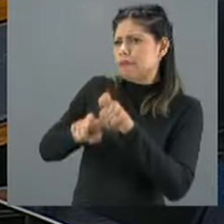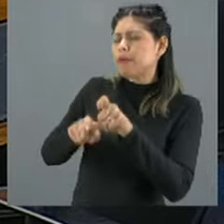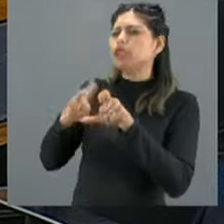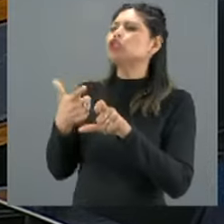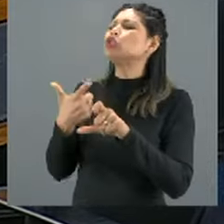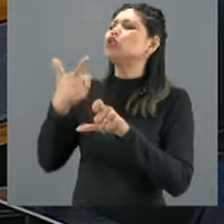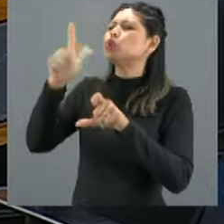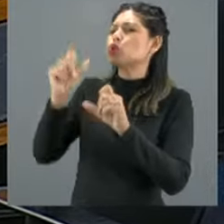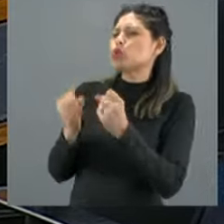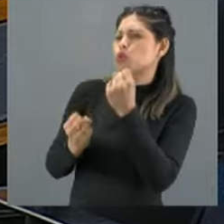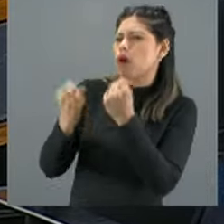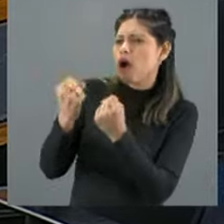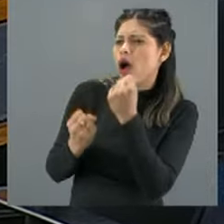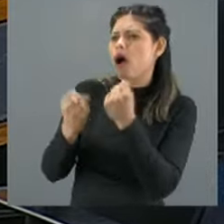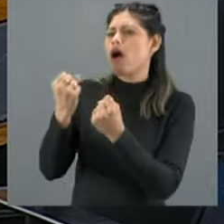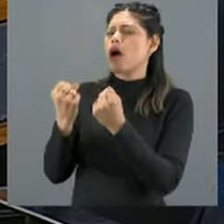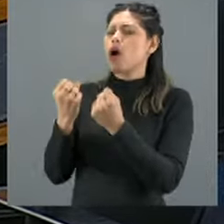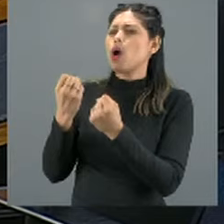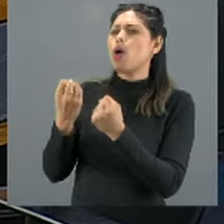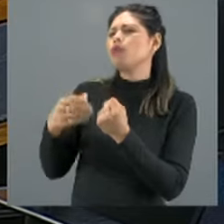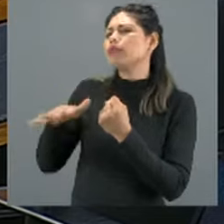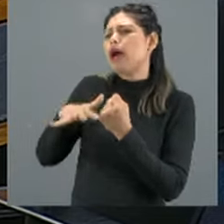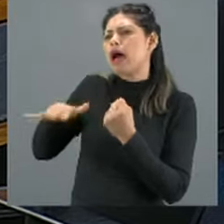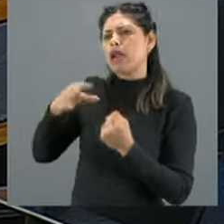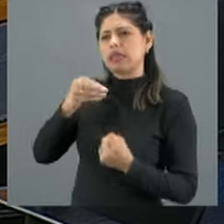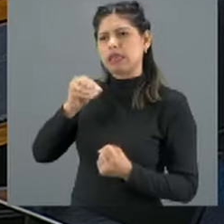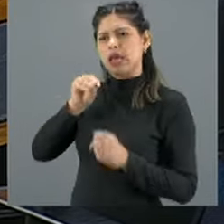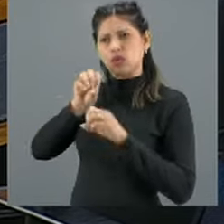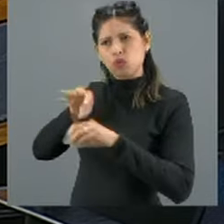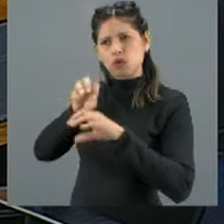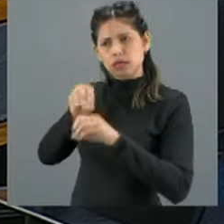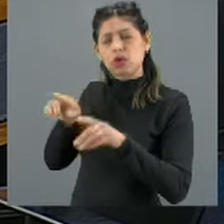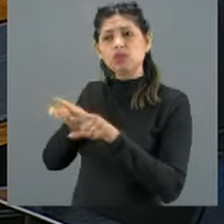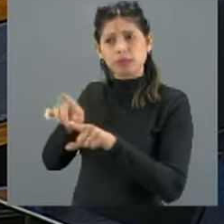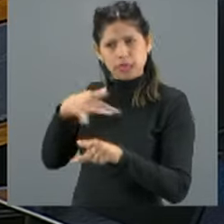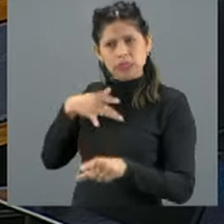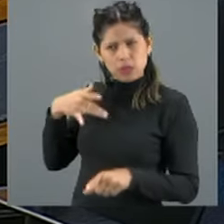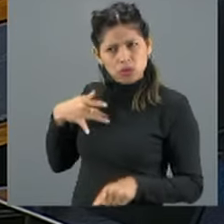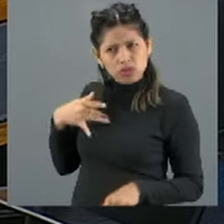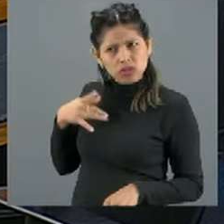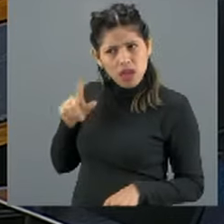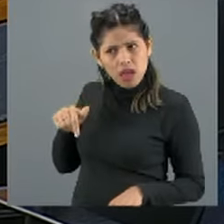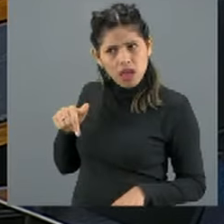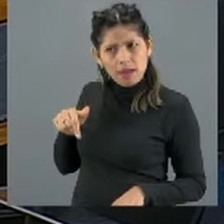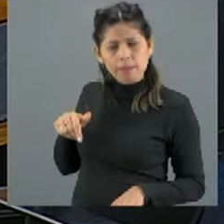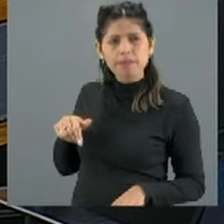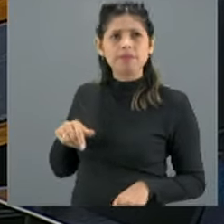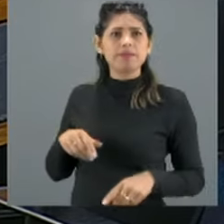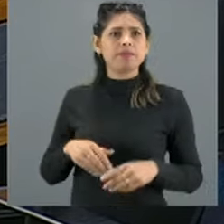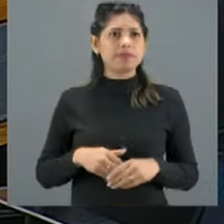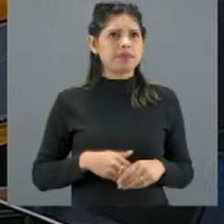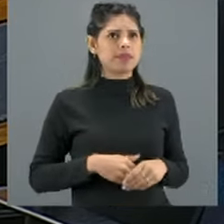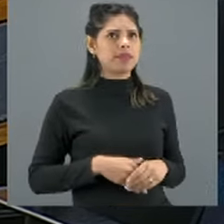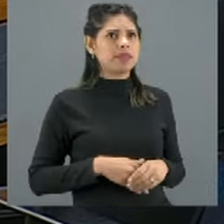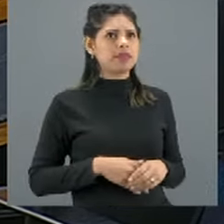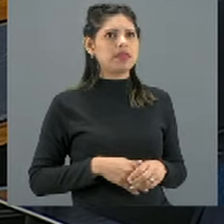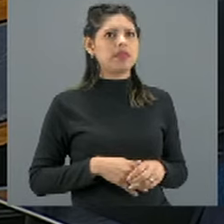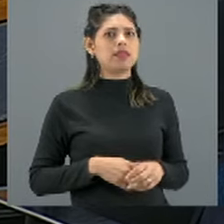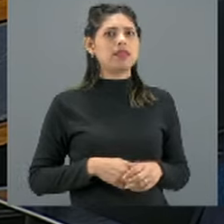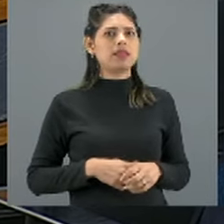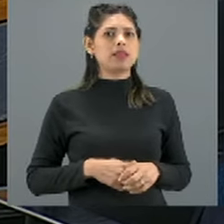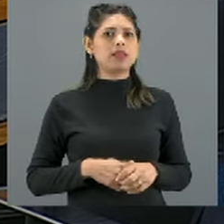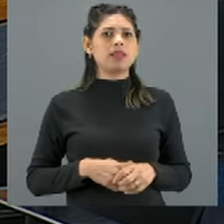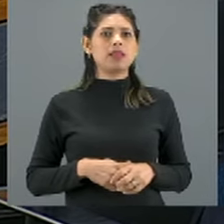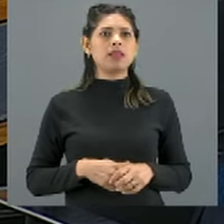seja na área de educação, seja na área de saúde. Senador Mauro, é porque o Graziano, eu tenho a impressão que essas perguntas